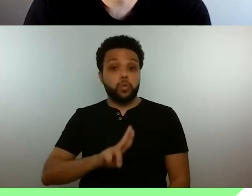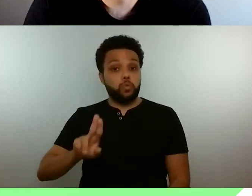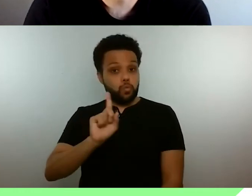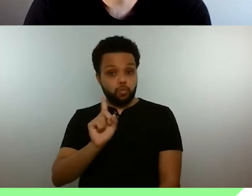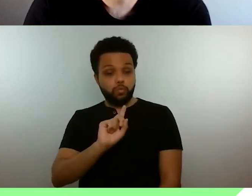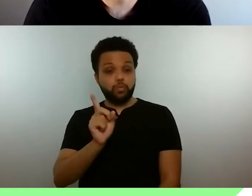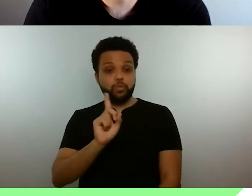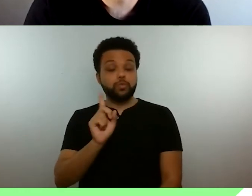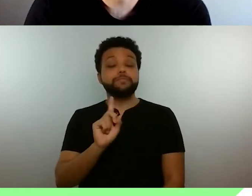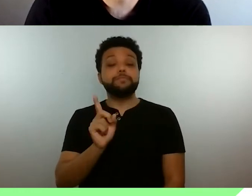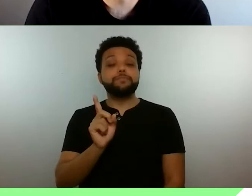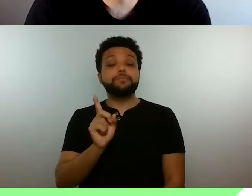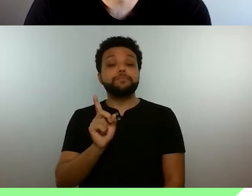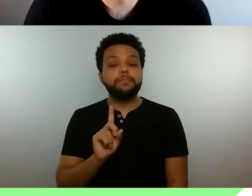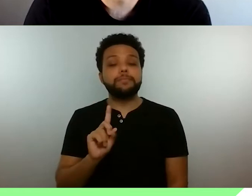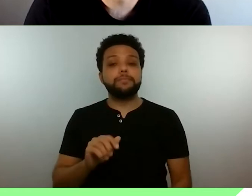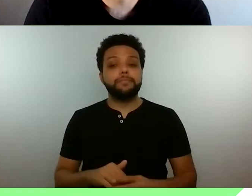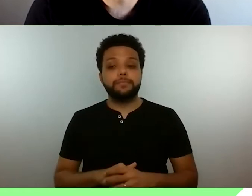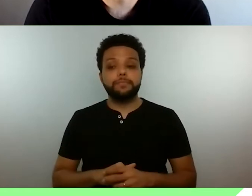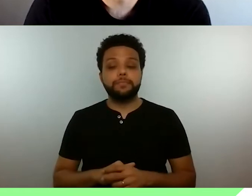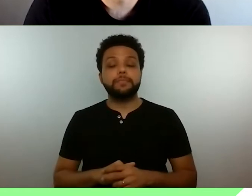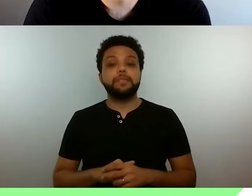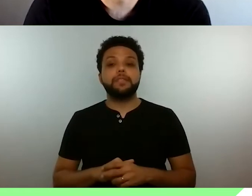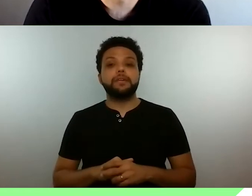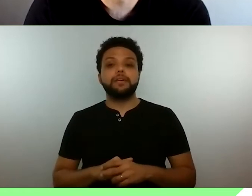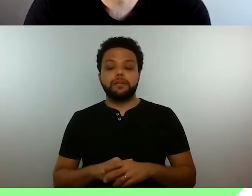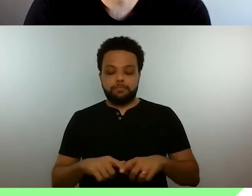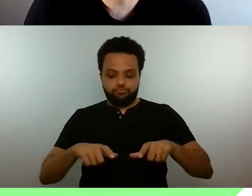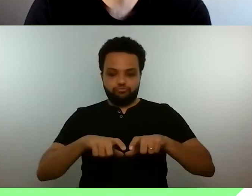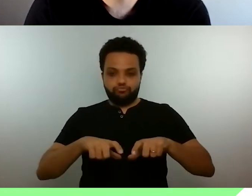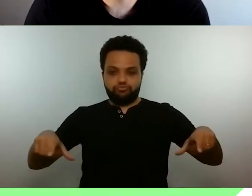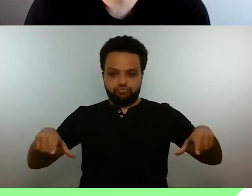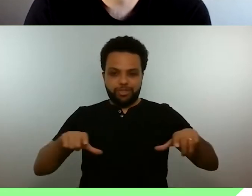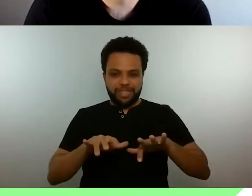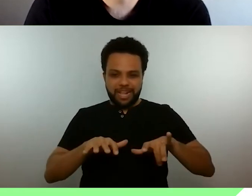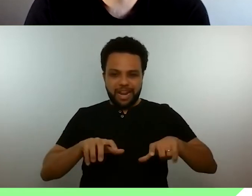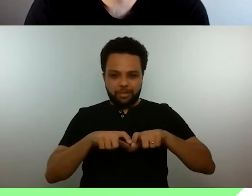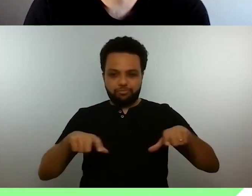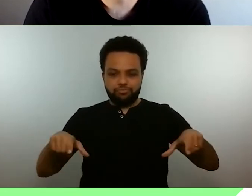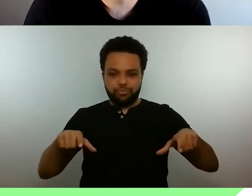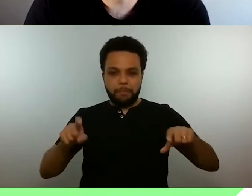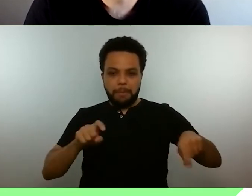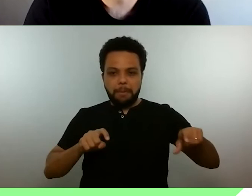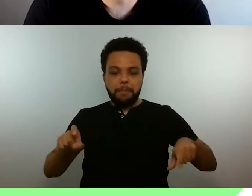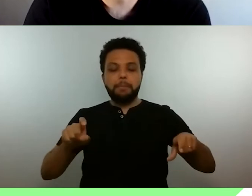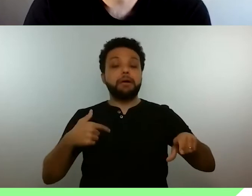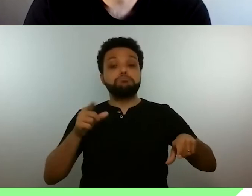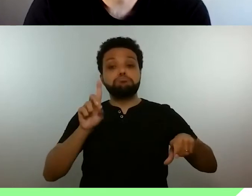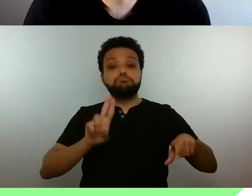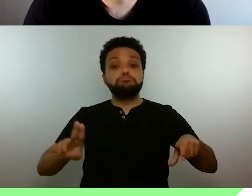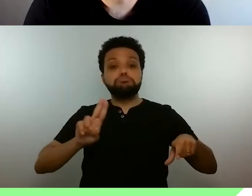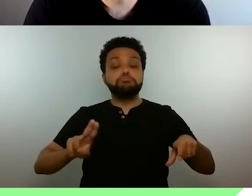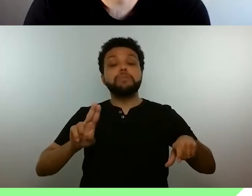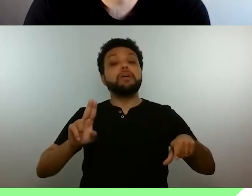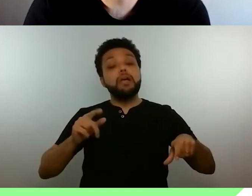não tenho uso de atalho de teclado no Photoshop. E, então, assim, eu falo super bem do